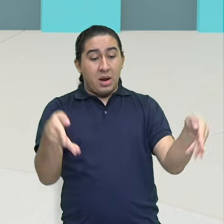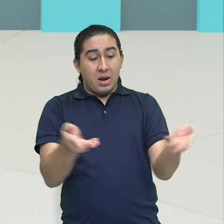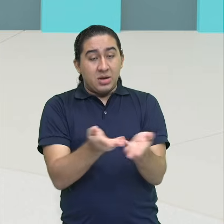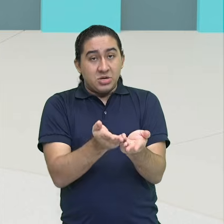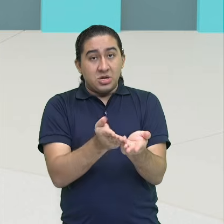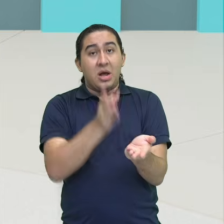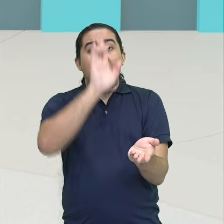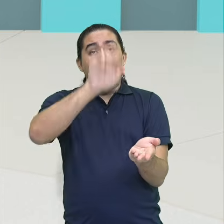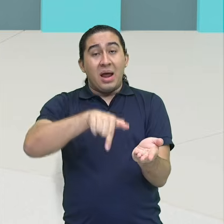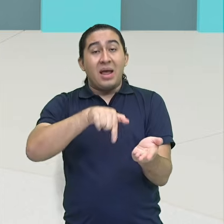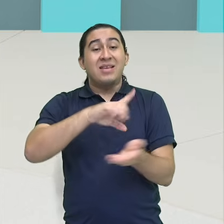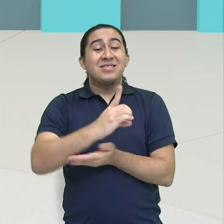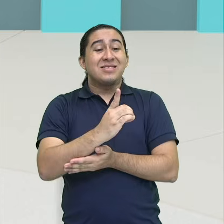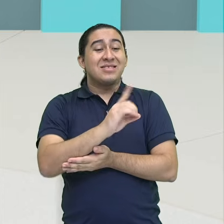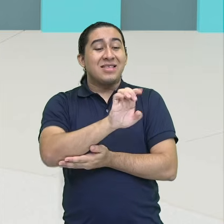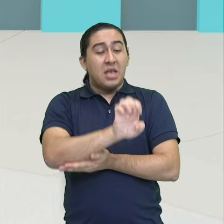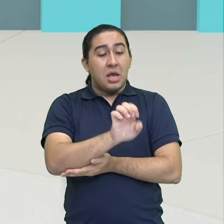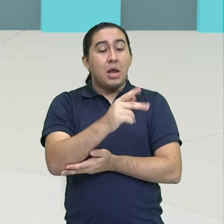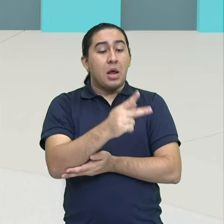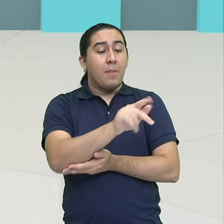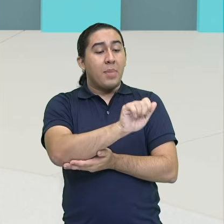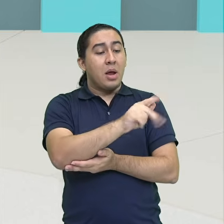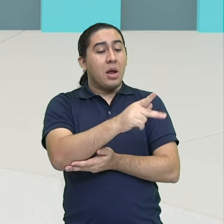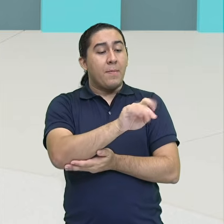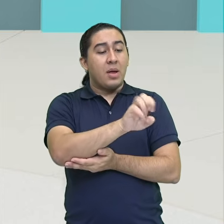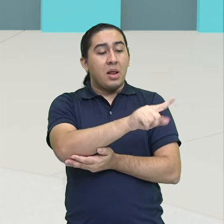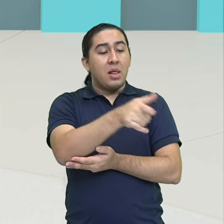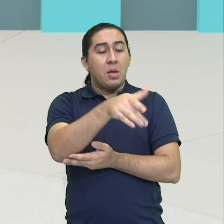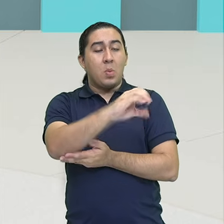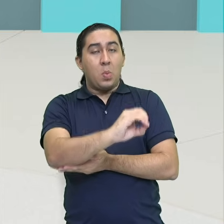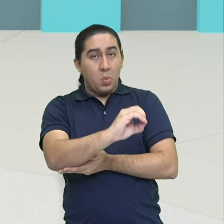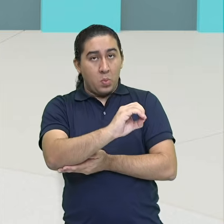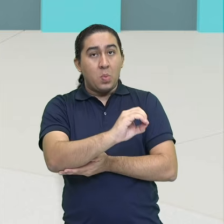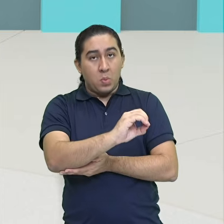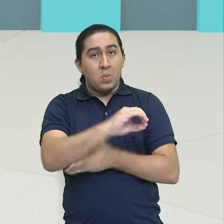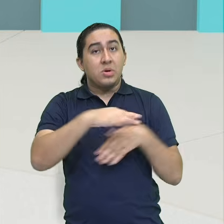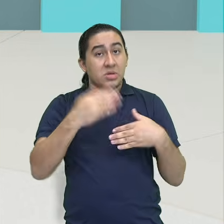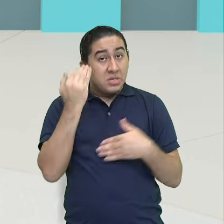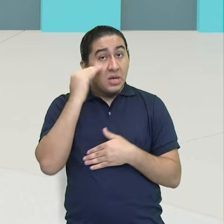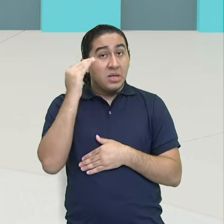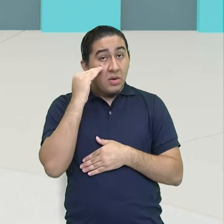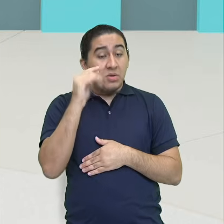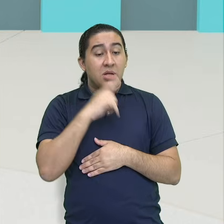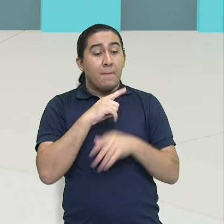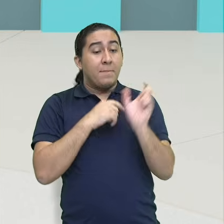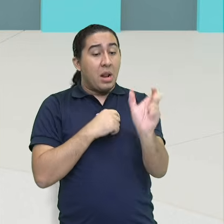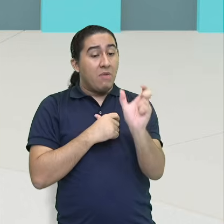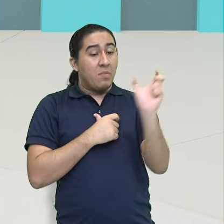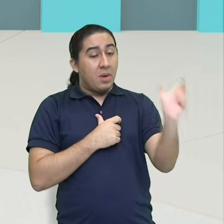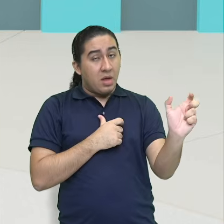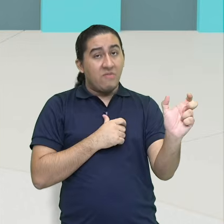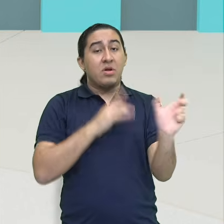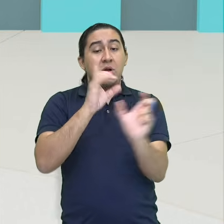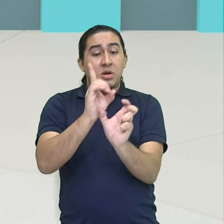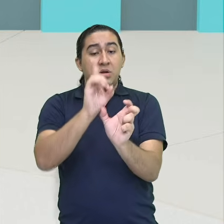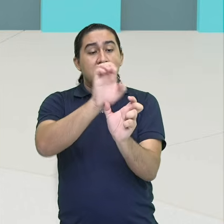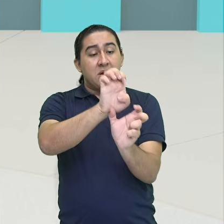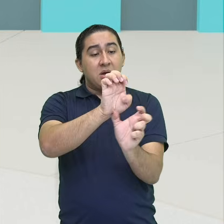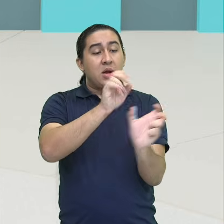de papelão. Então, a caixa é de quê? Eu vou dizer, é de papelão. Então, esse de papelão também